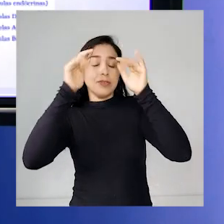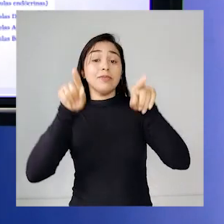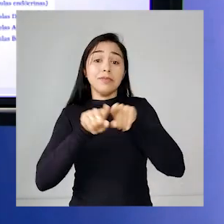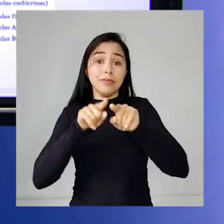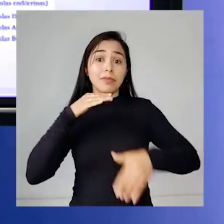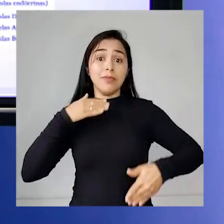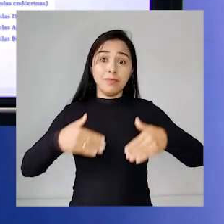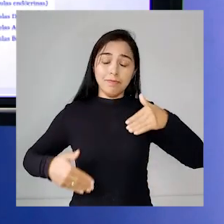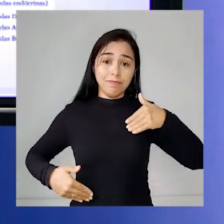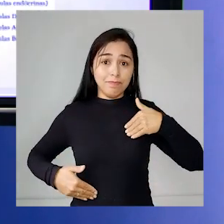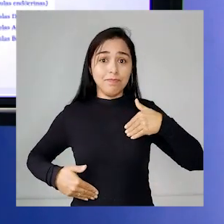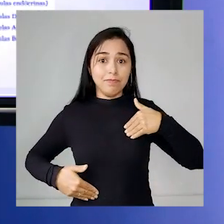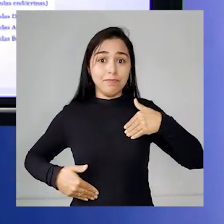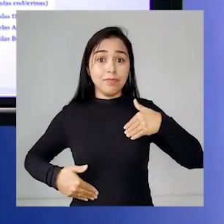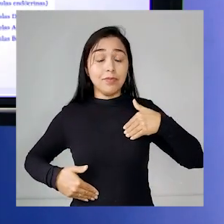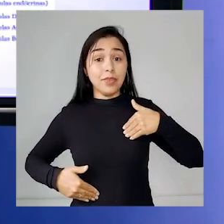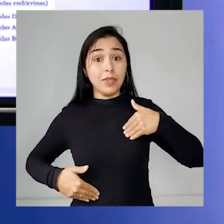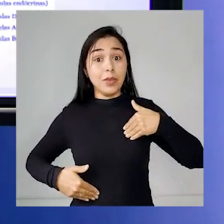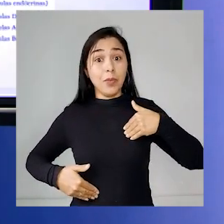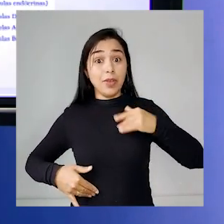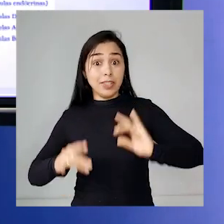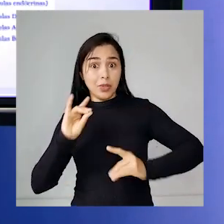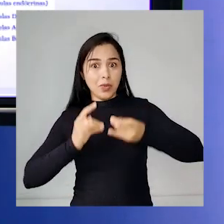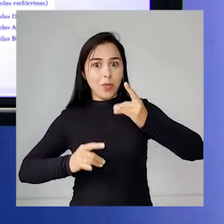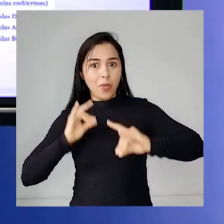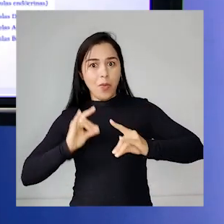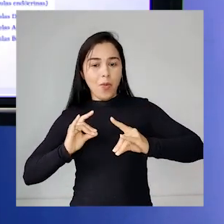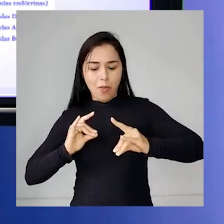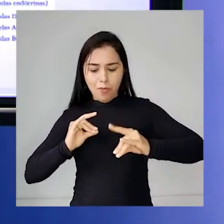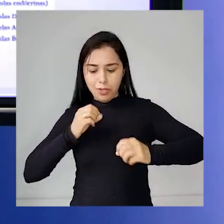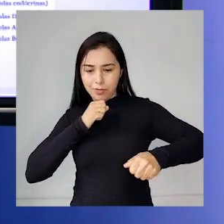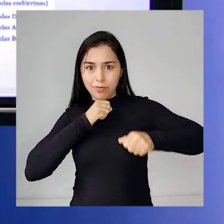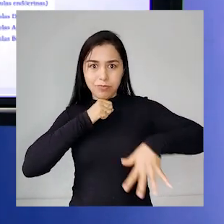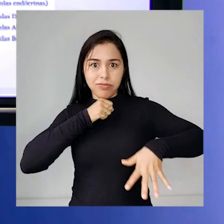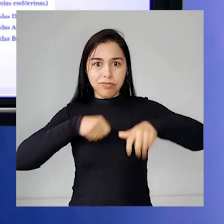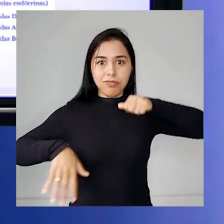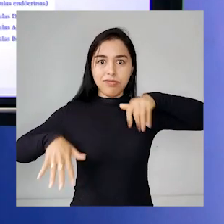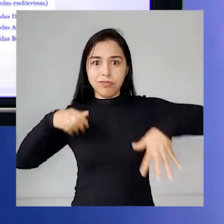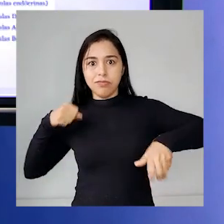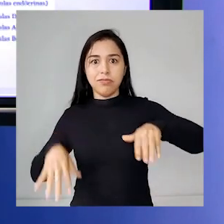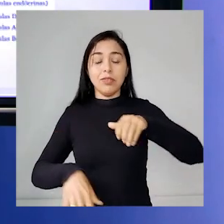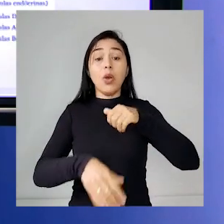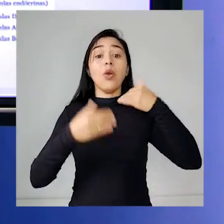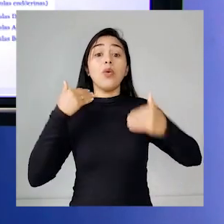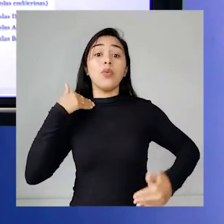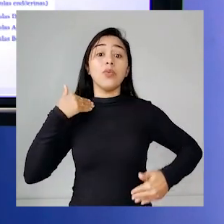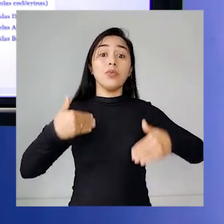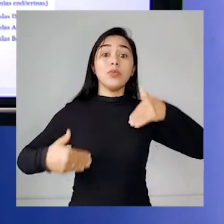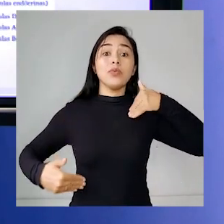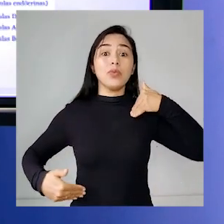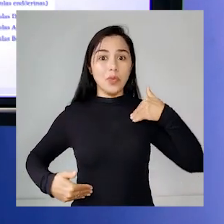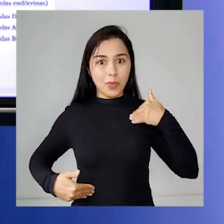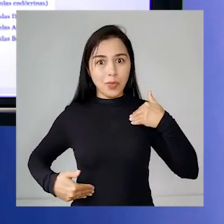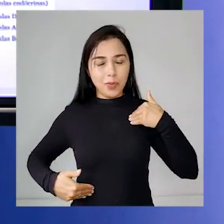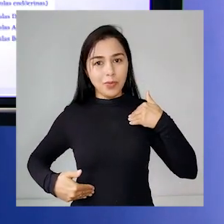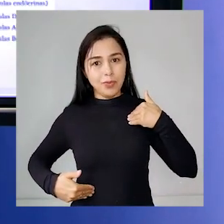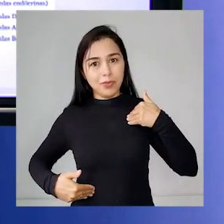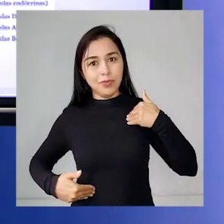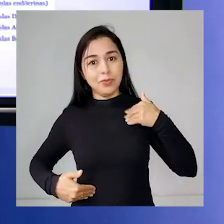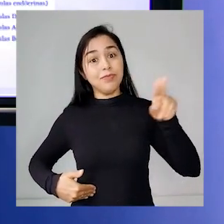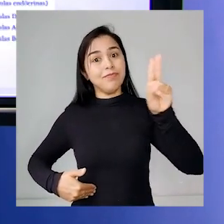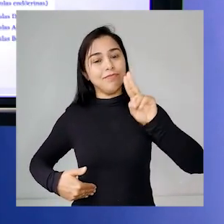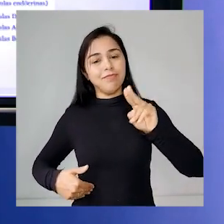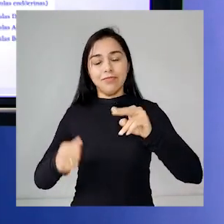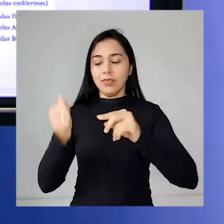esses hormônios são transportados para o nosso corpo, diversas partes do corpo, através dos